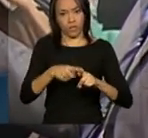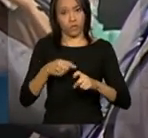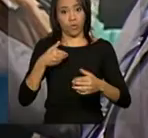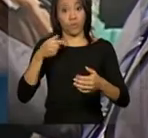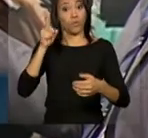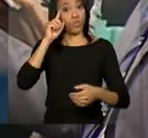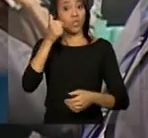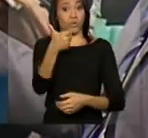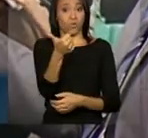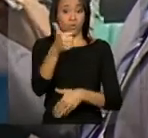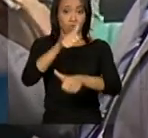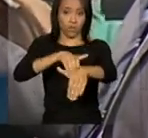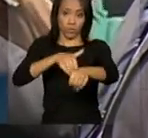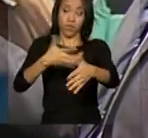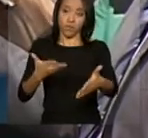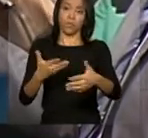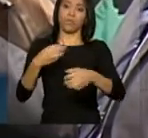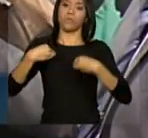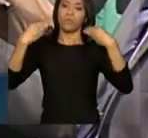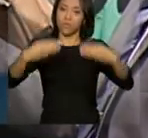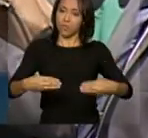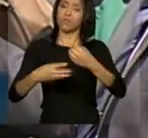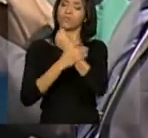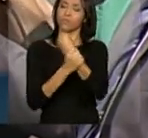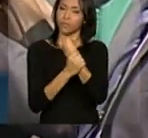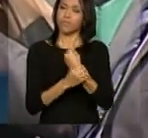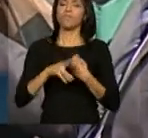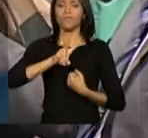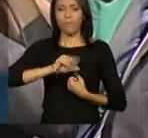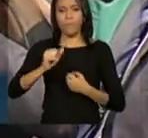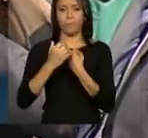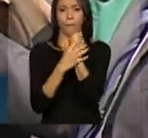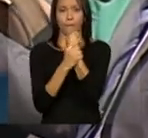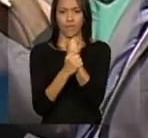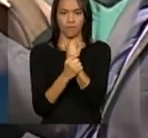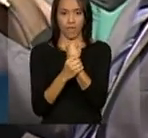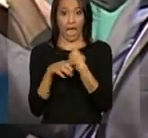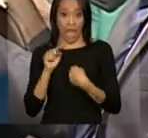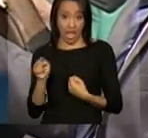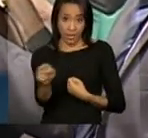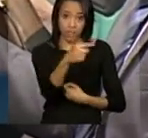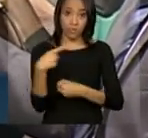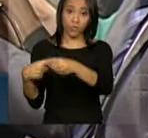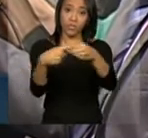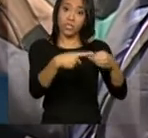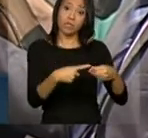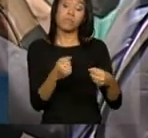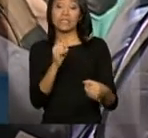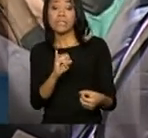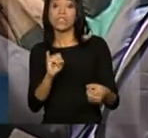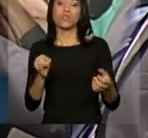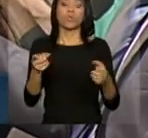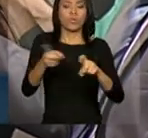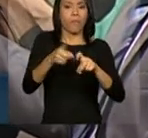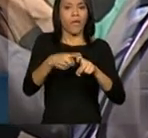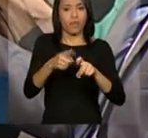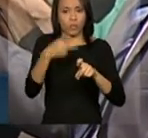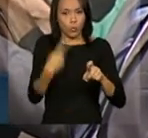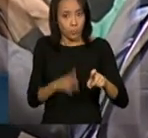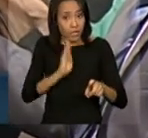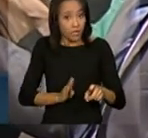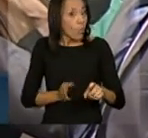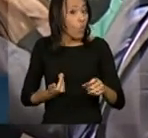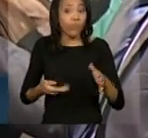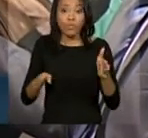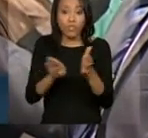o Ministério da Saúde pode dar garantia garanto a esses municípios caso Os médicos brasileiros não compareçam